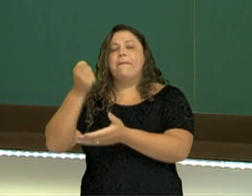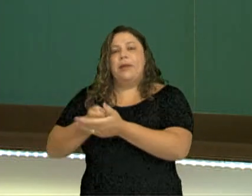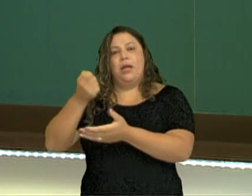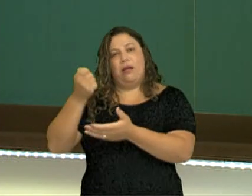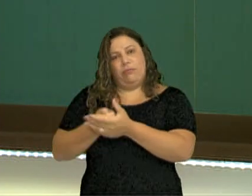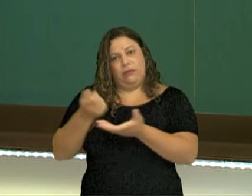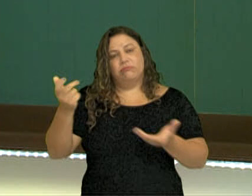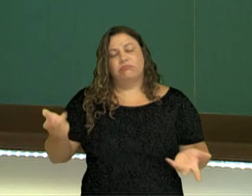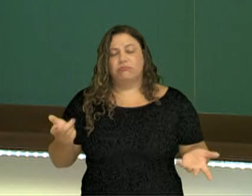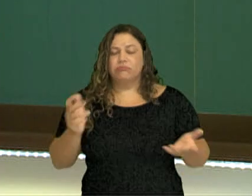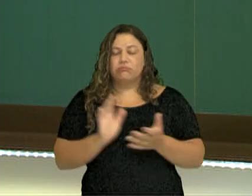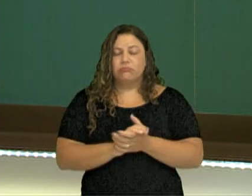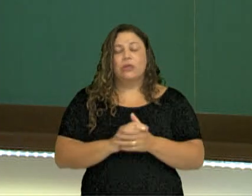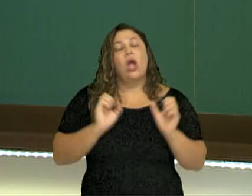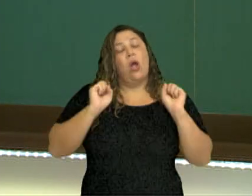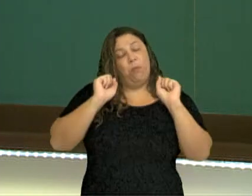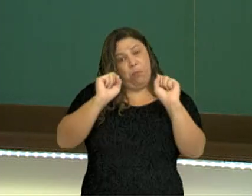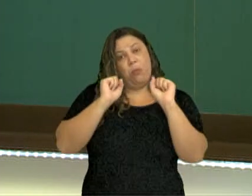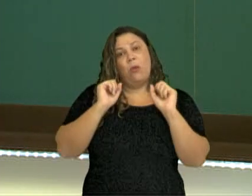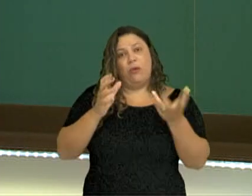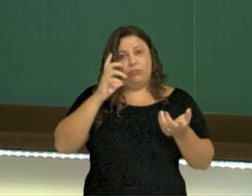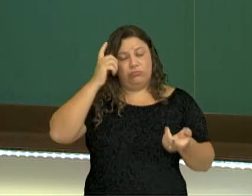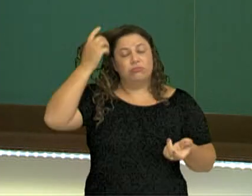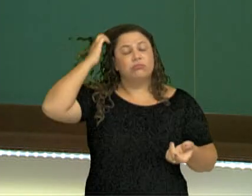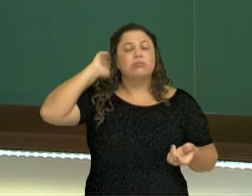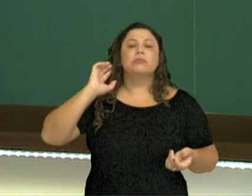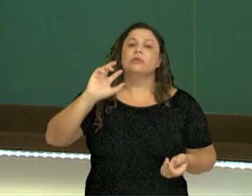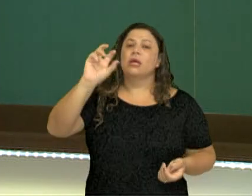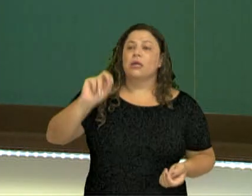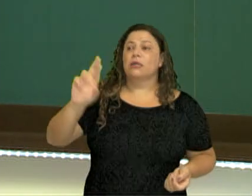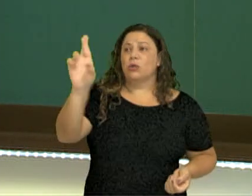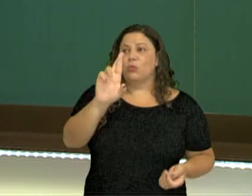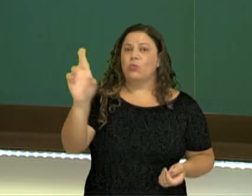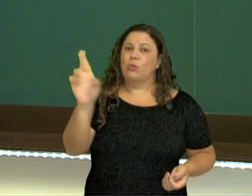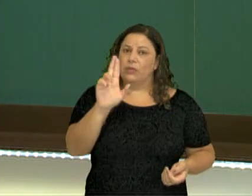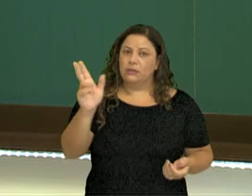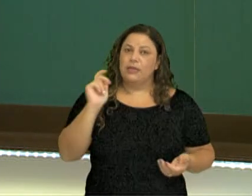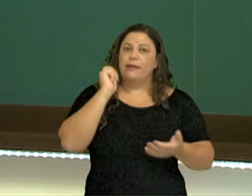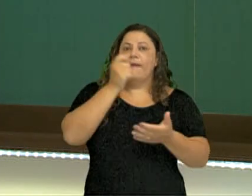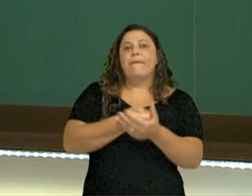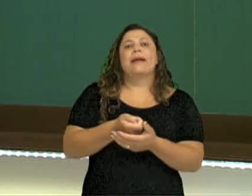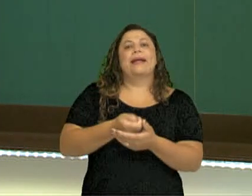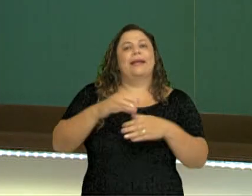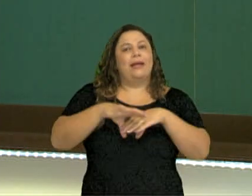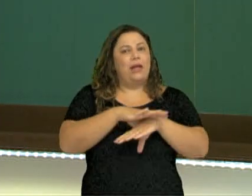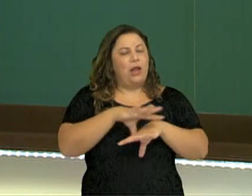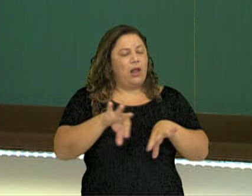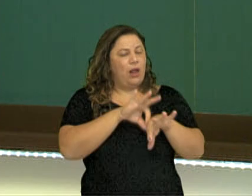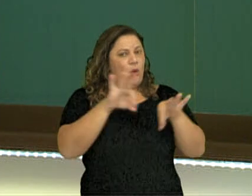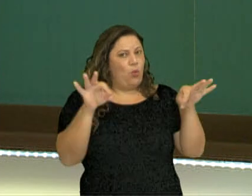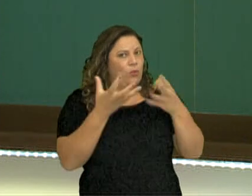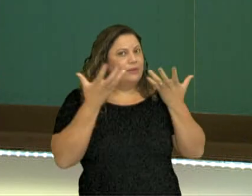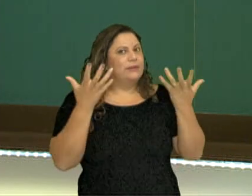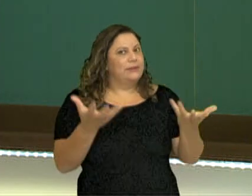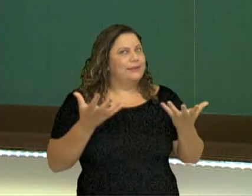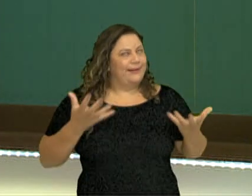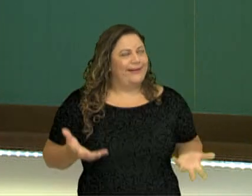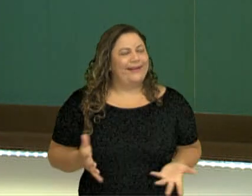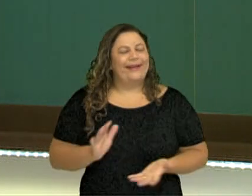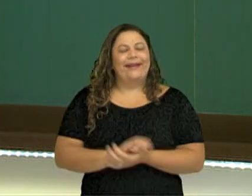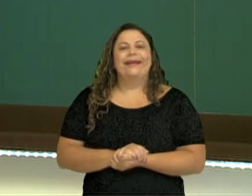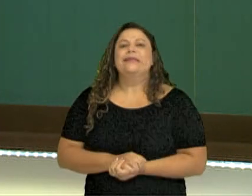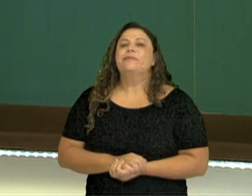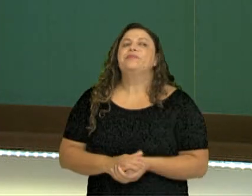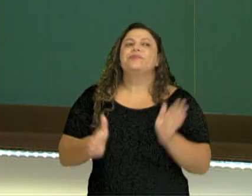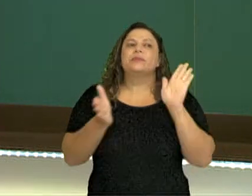sair essa diferença que está de R$50 para ela poder pagar aquele tênis que ela tanto quer. Então, eu vou propor